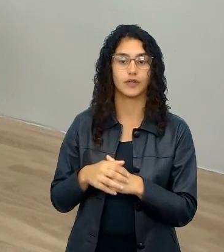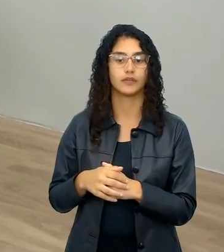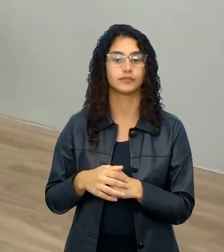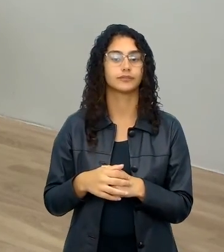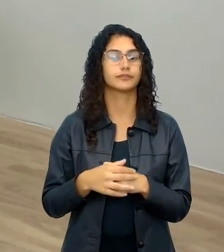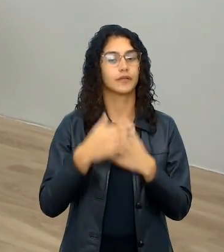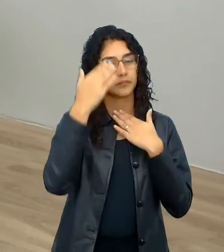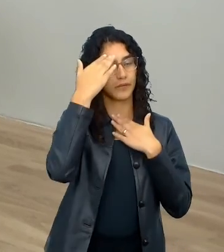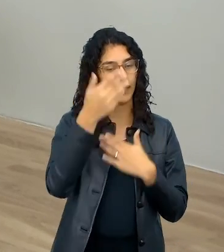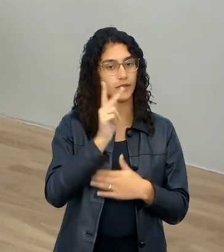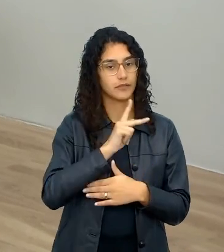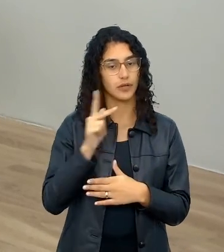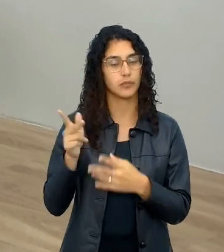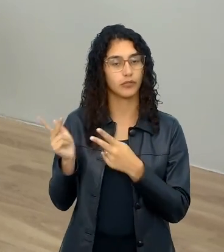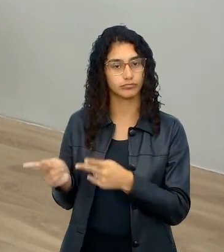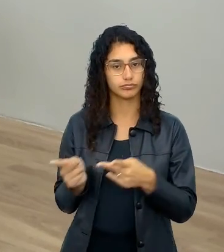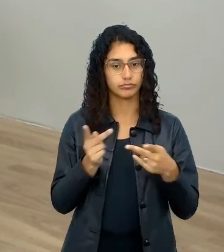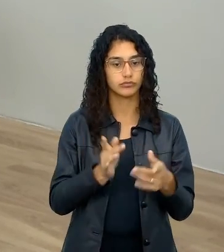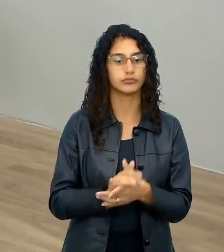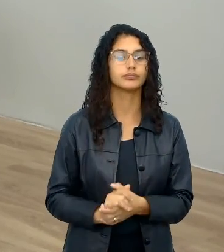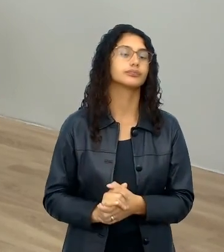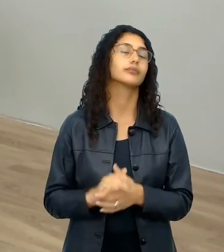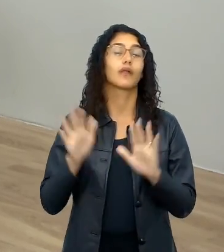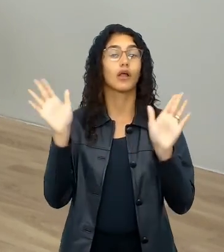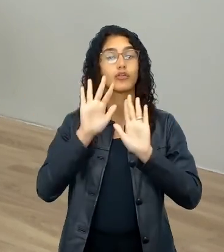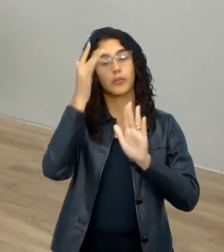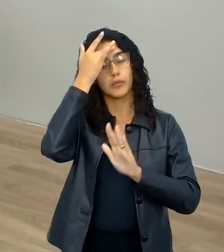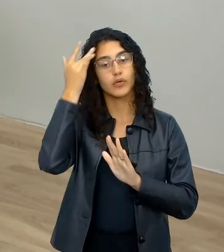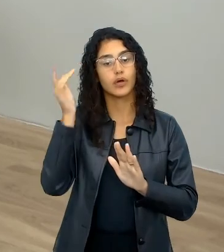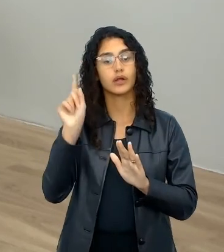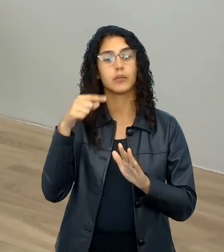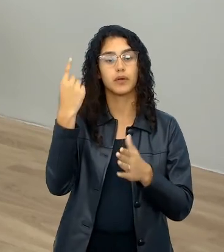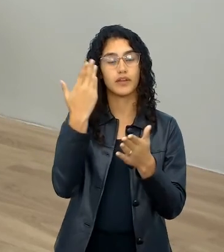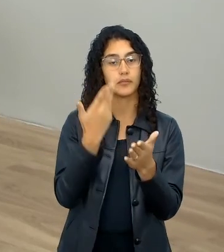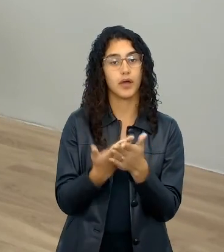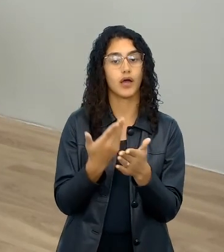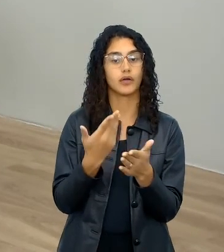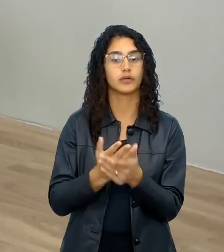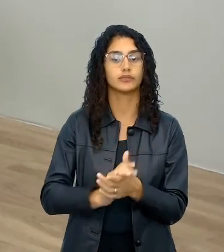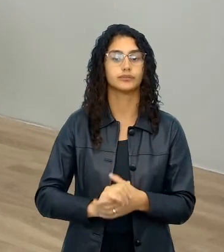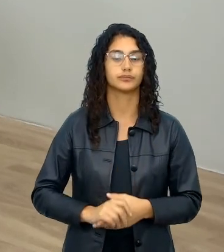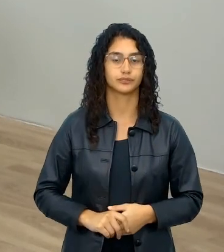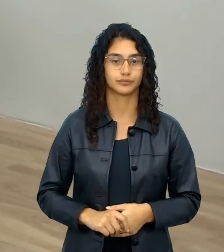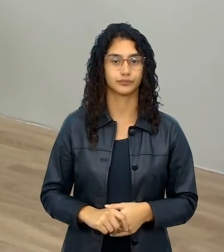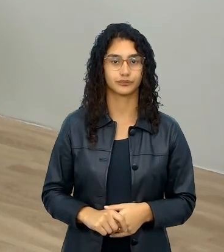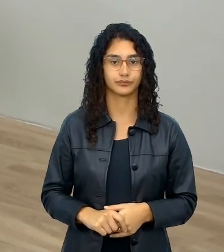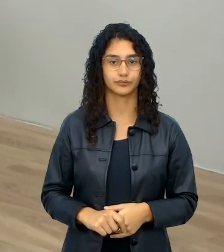professora. Obrigada, pelo convite. Tchau, tchau, pessoal. Até a próxima.